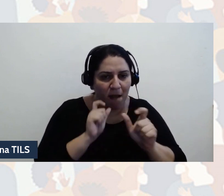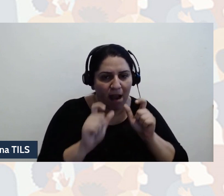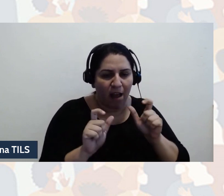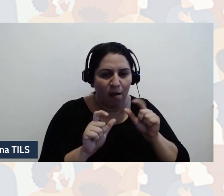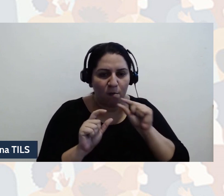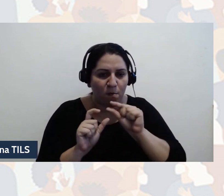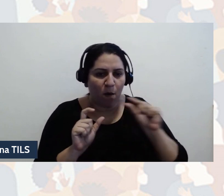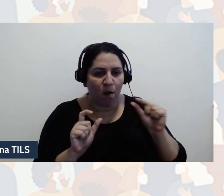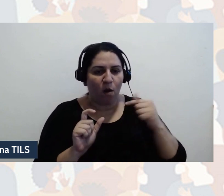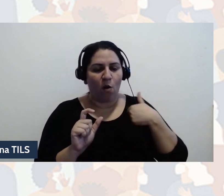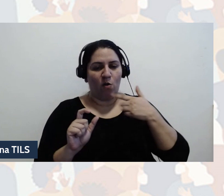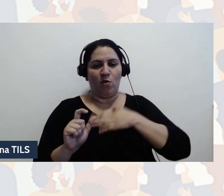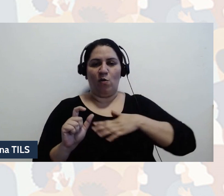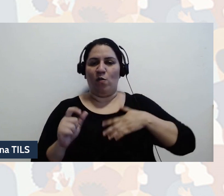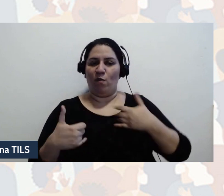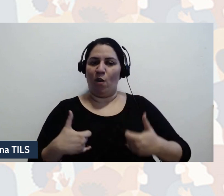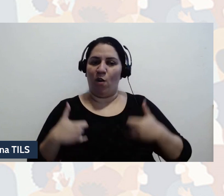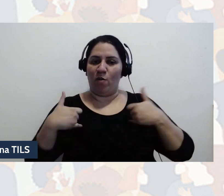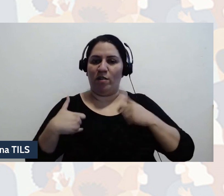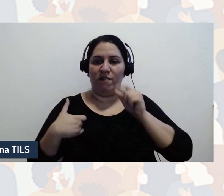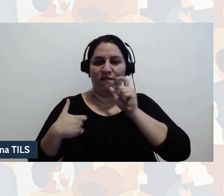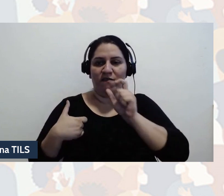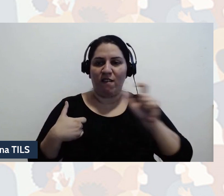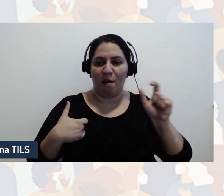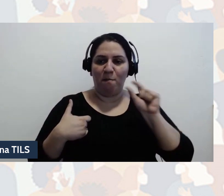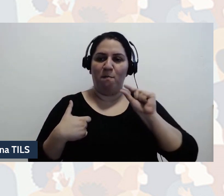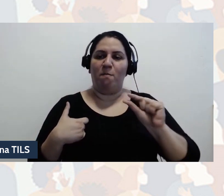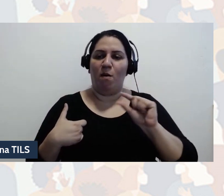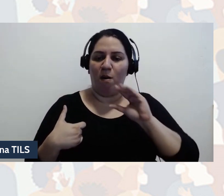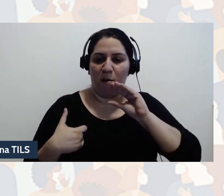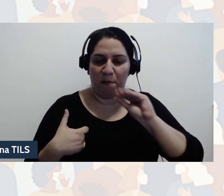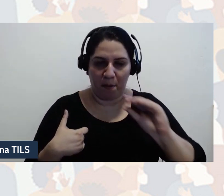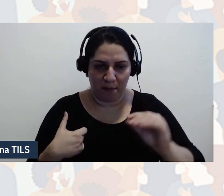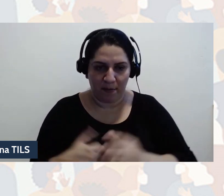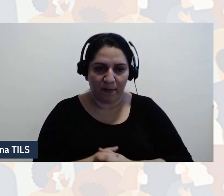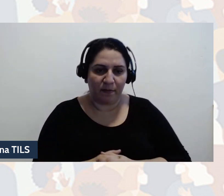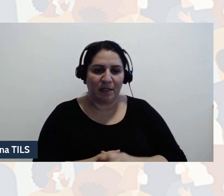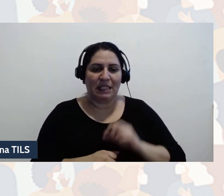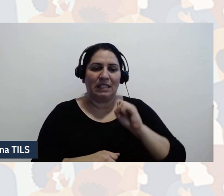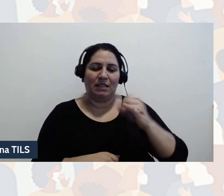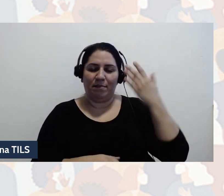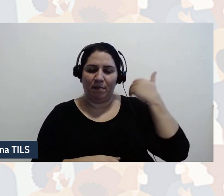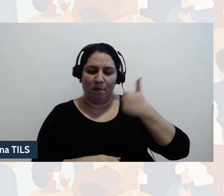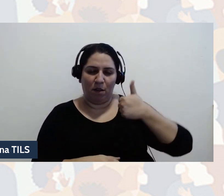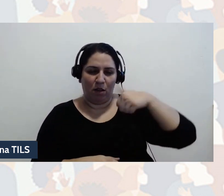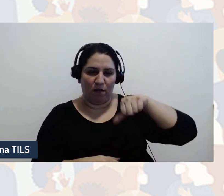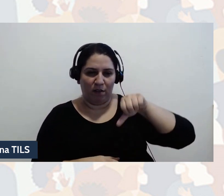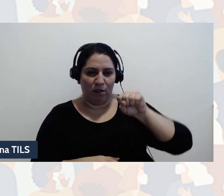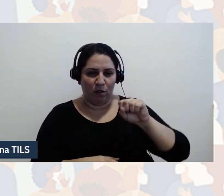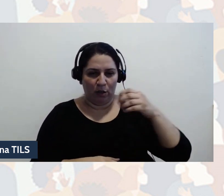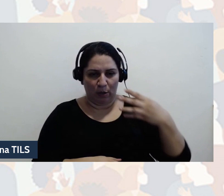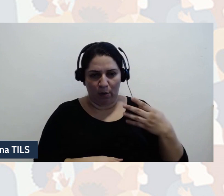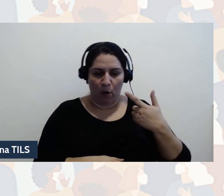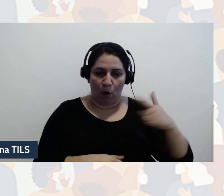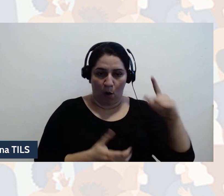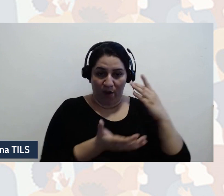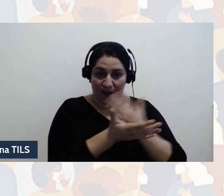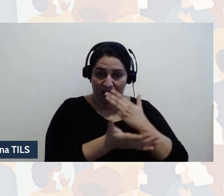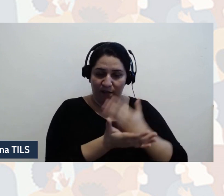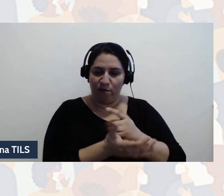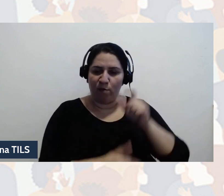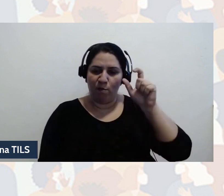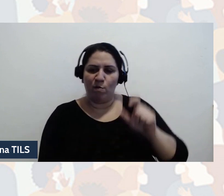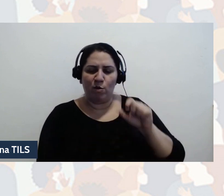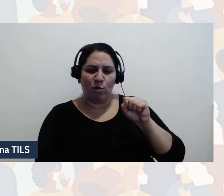uma voz. Em Native Tongue, de 1984, de Suzette Haden-Elgin,